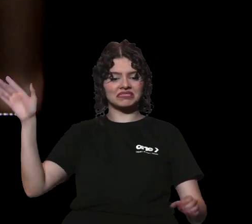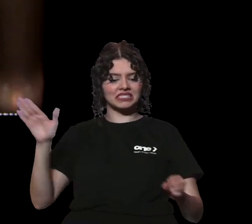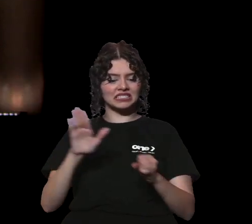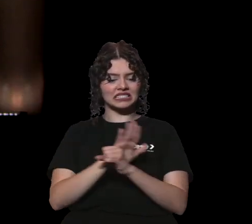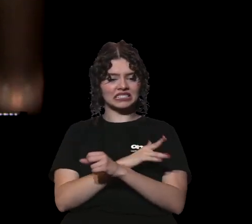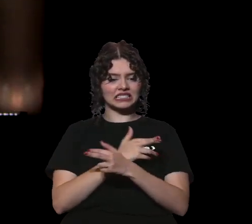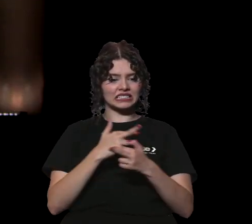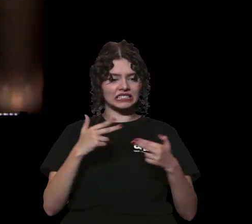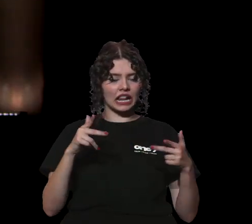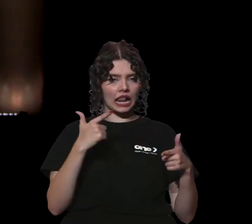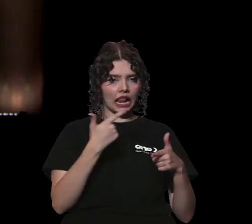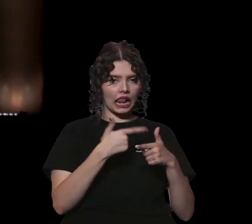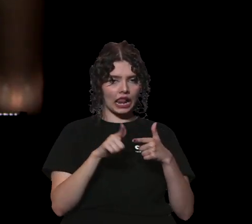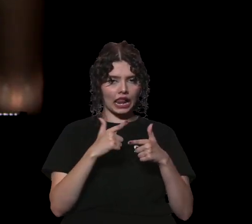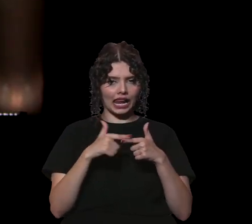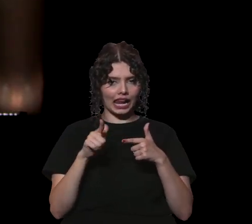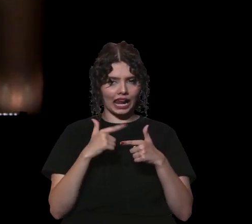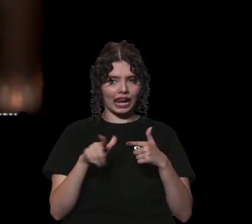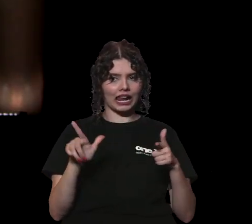mal resolvida.